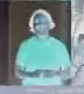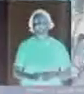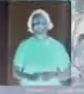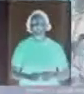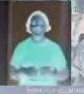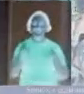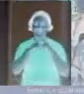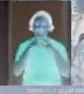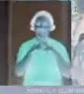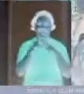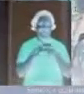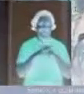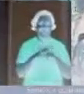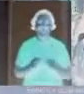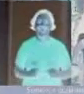discussão, briga.